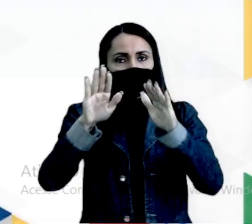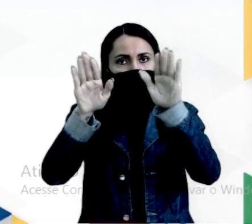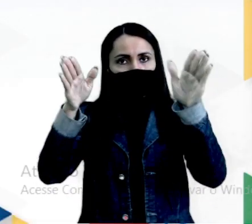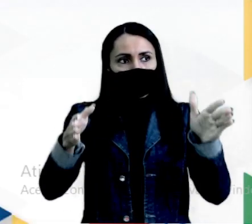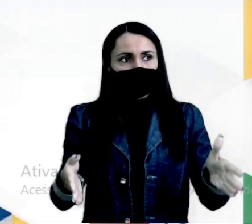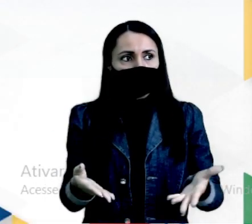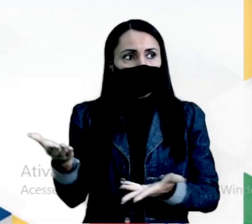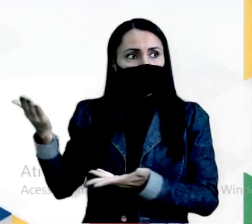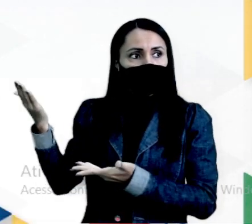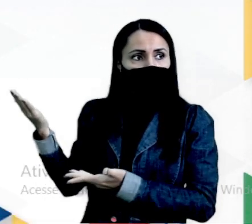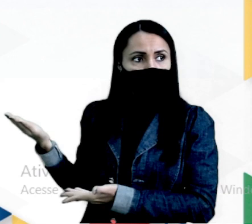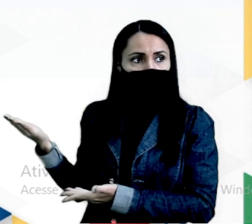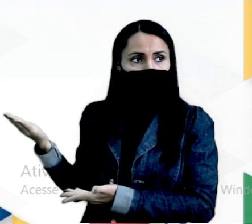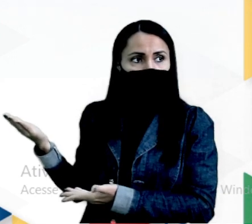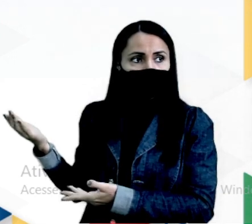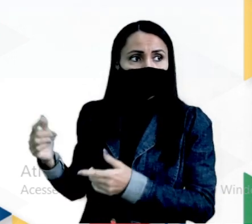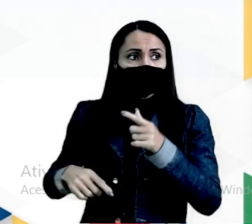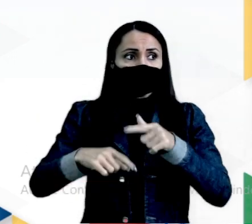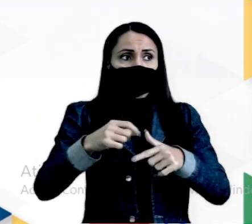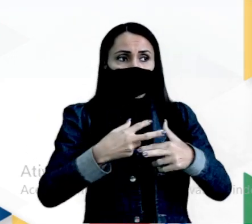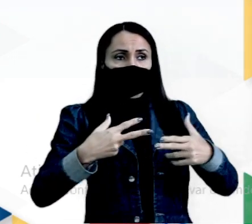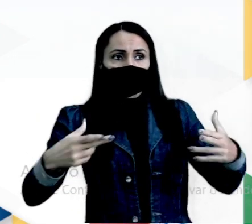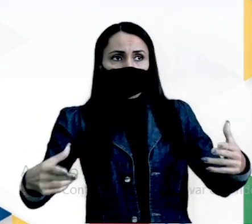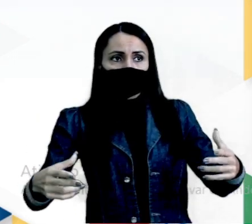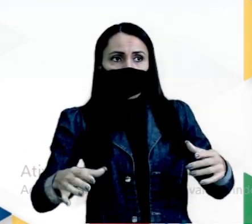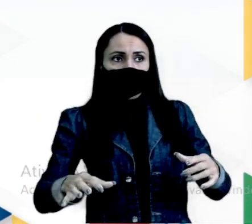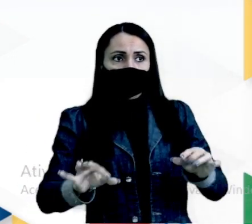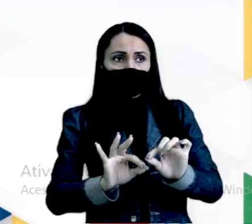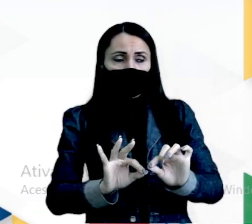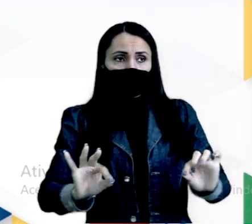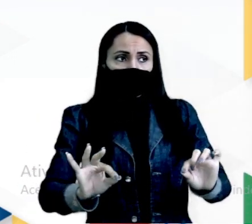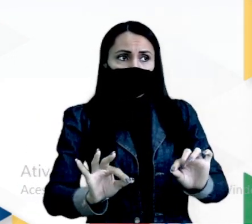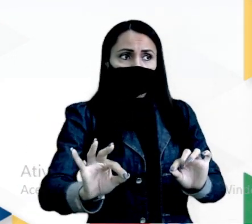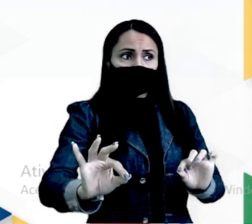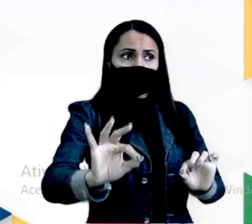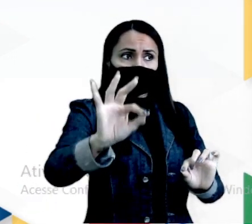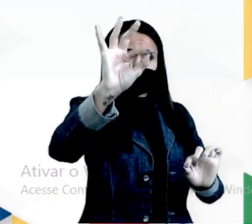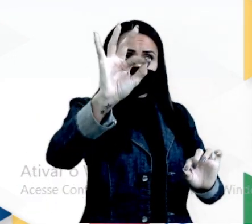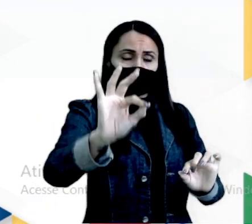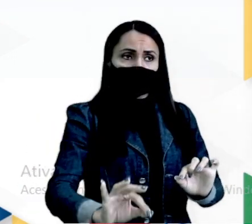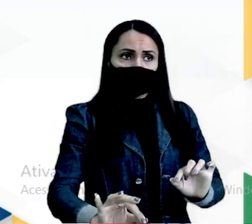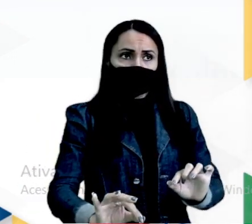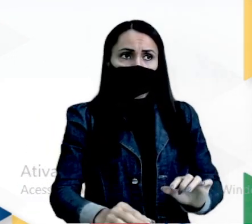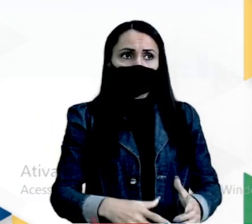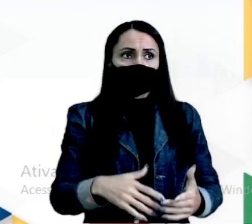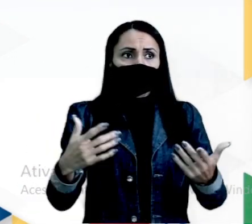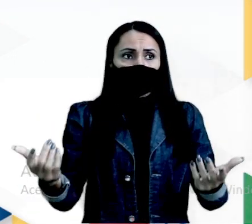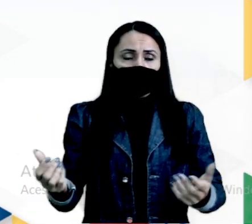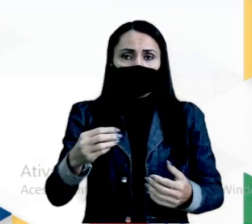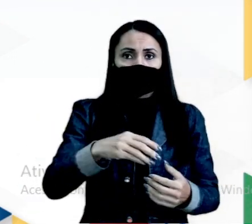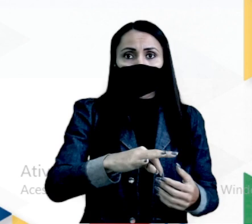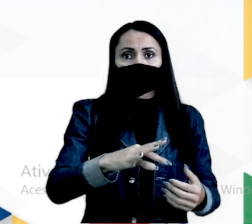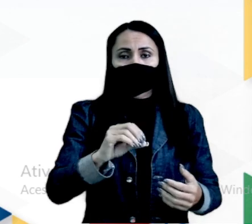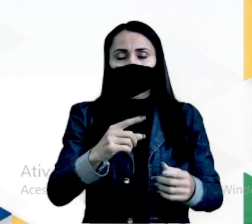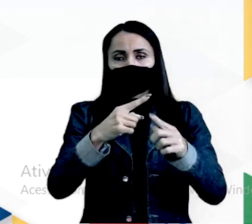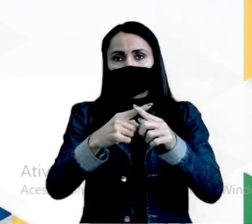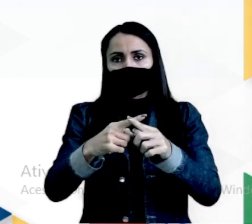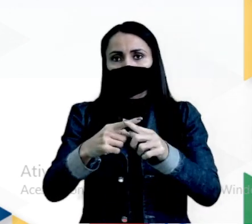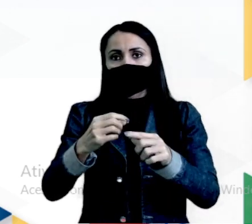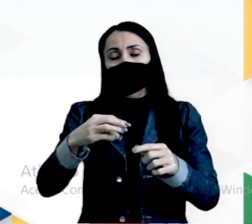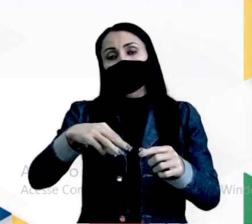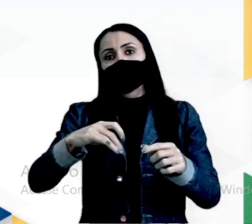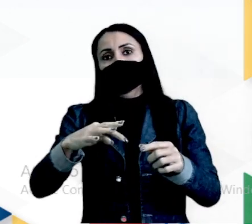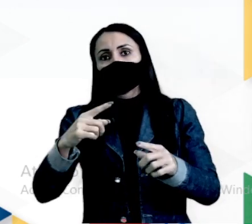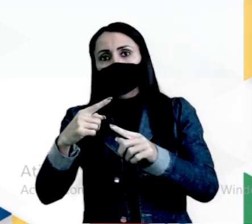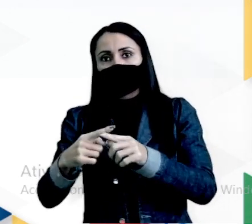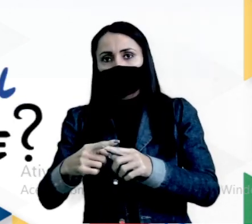as medições, o produto das arestas. Se são 3 arestas, metro vezes metro vai dar